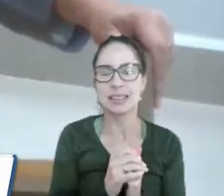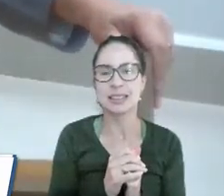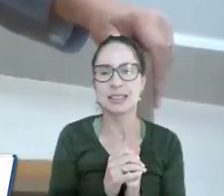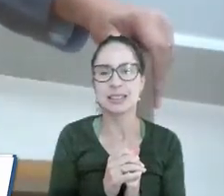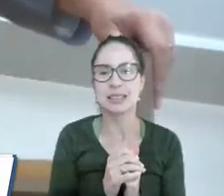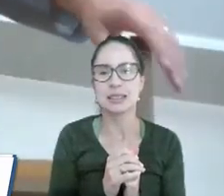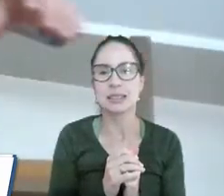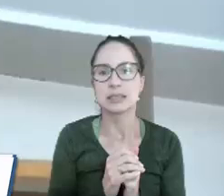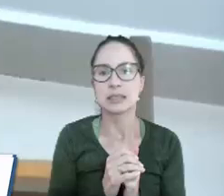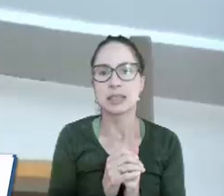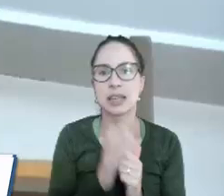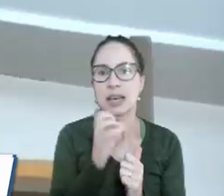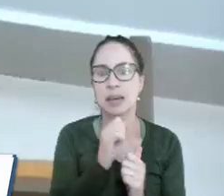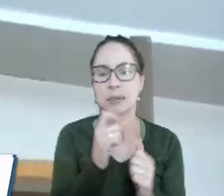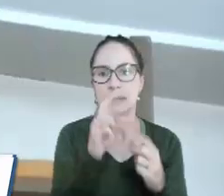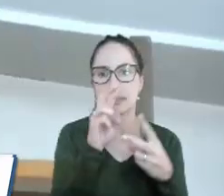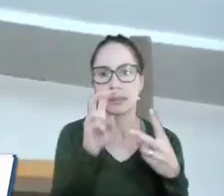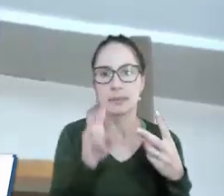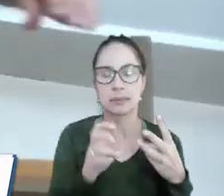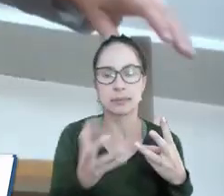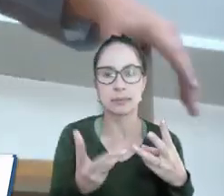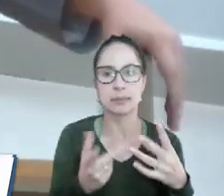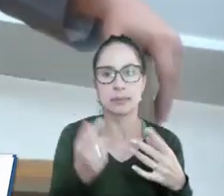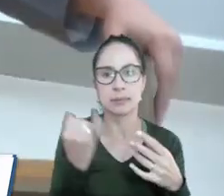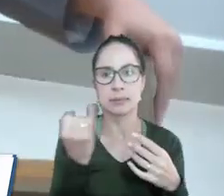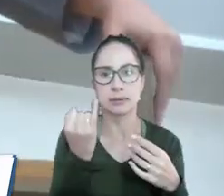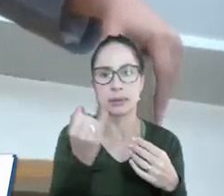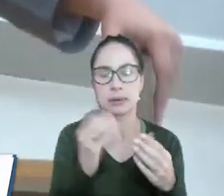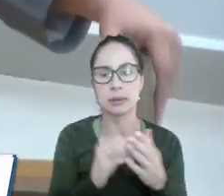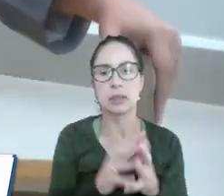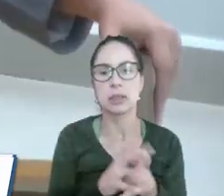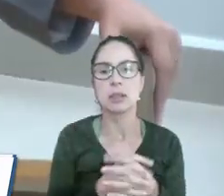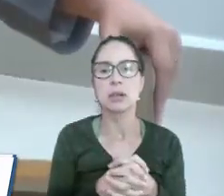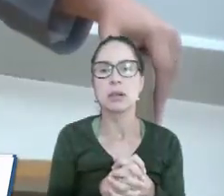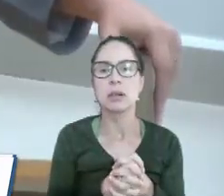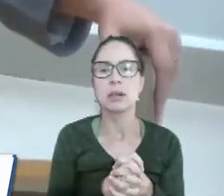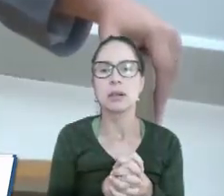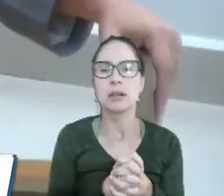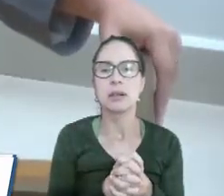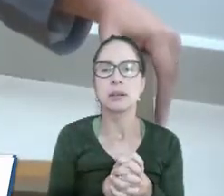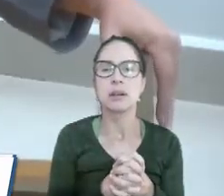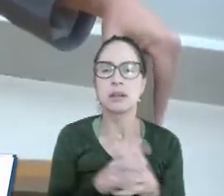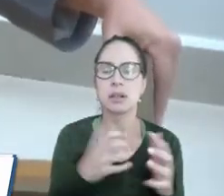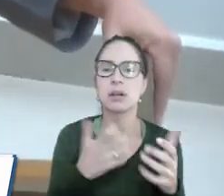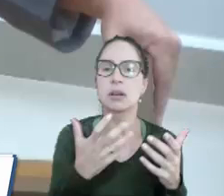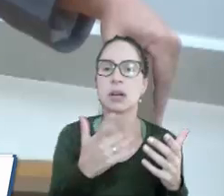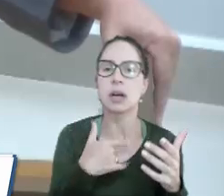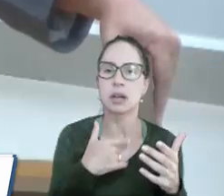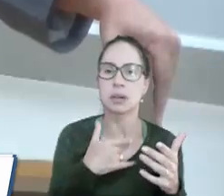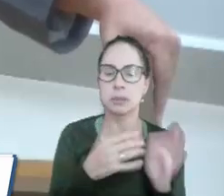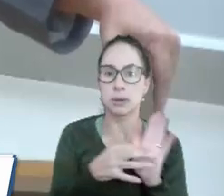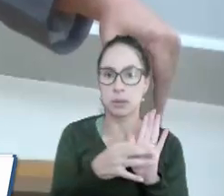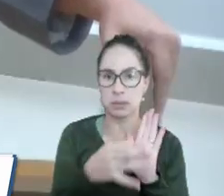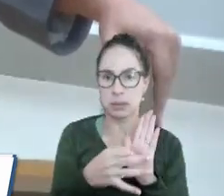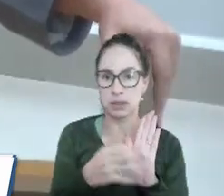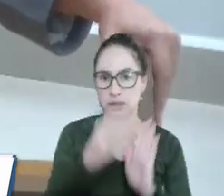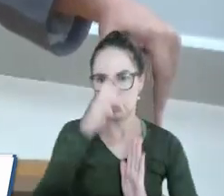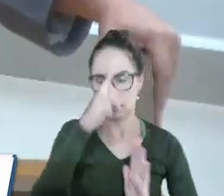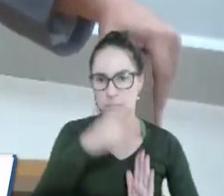foi tantos assuntos relevantes que eu coloquei ali. Eu quero colocar minha opinião